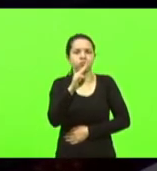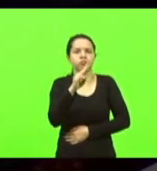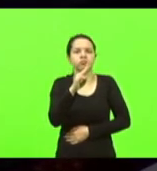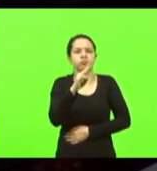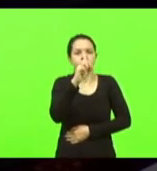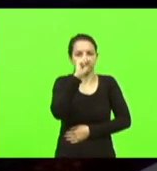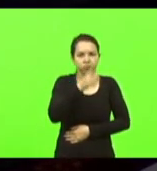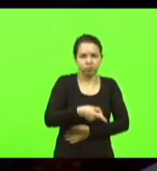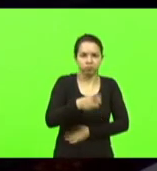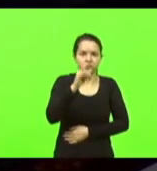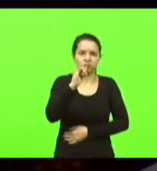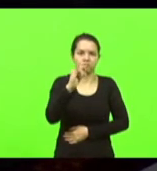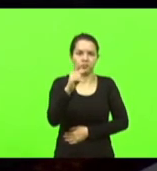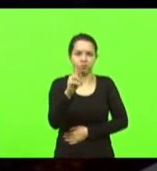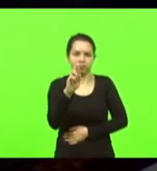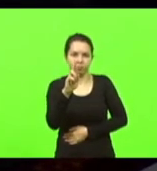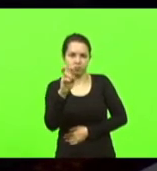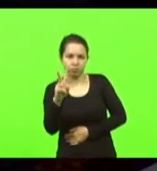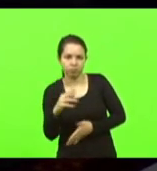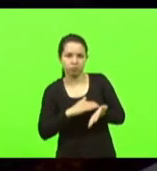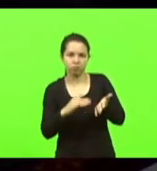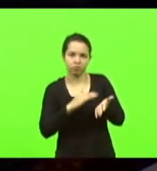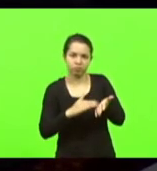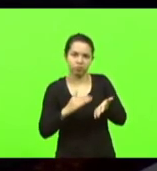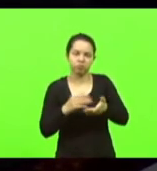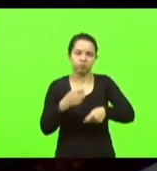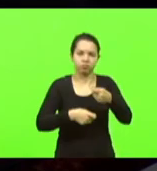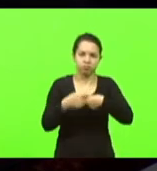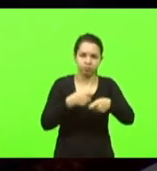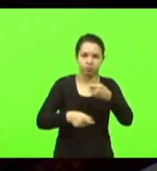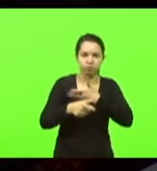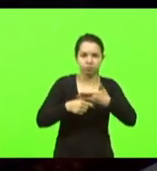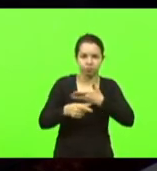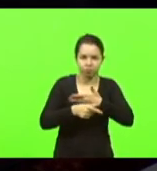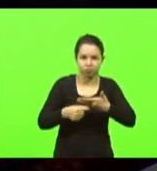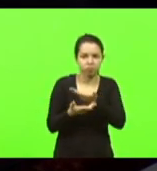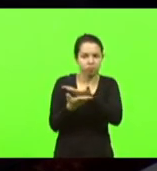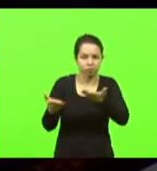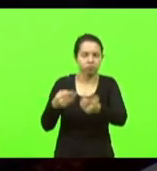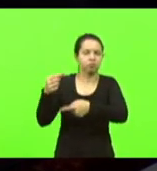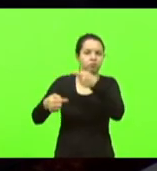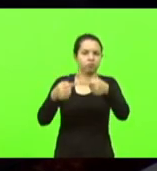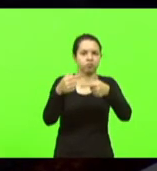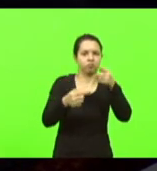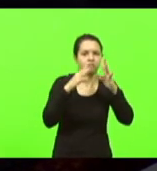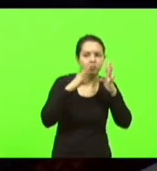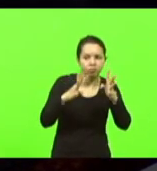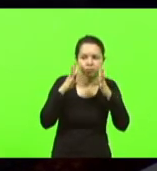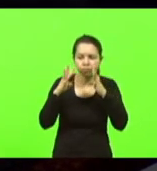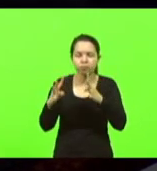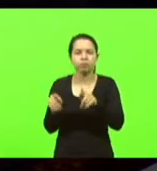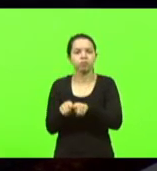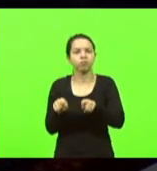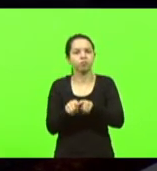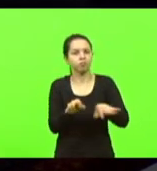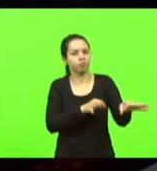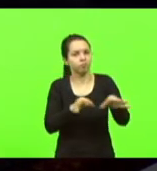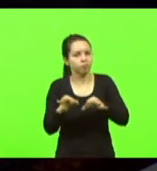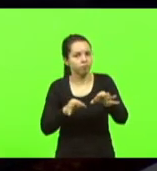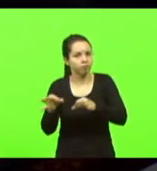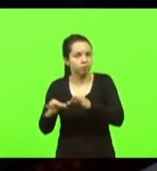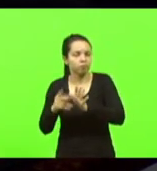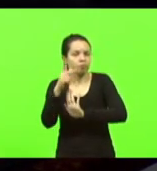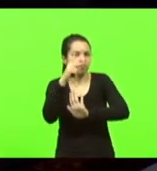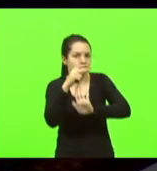secretaria de administração da casa civil que discutisse que eu visse e que construísse um processo um